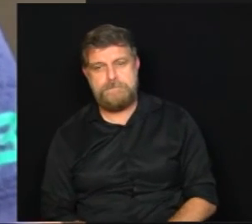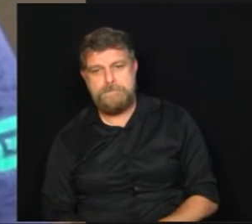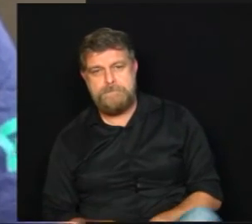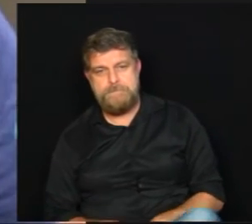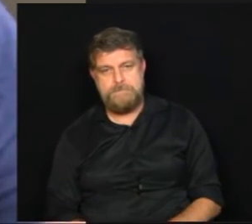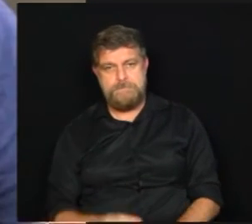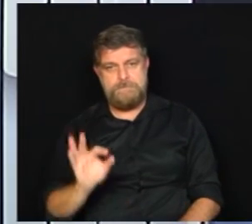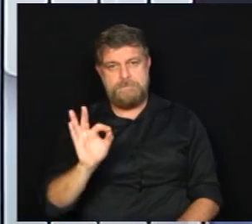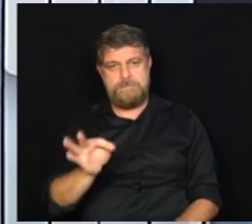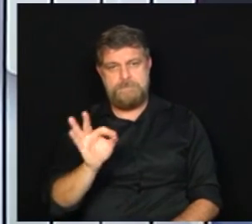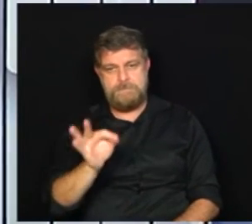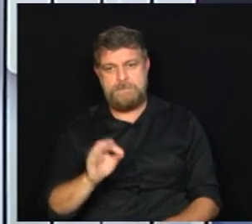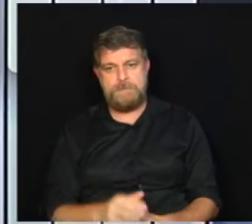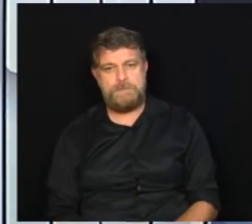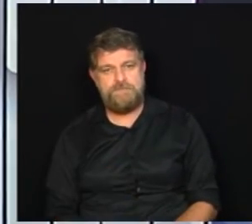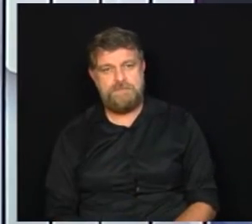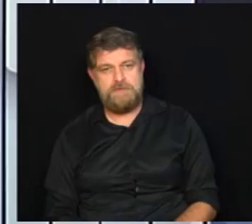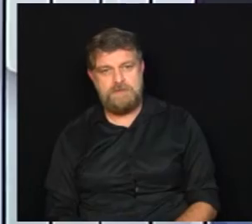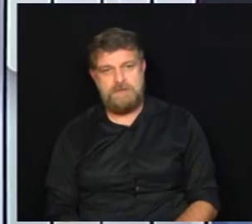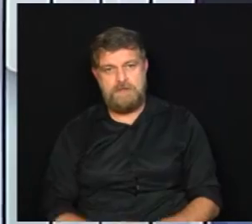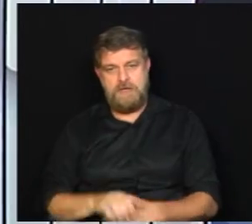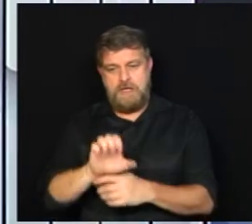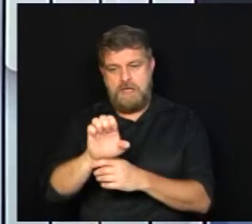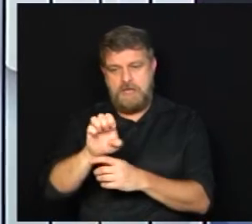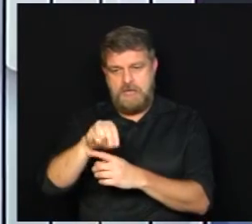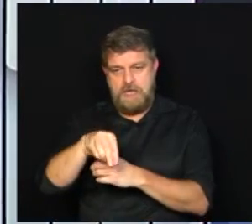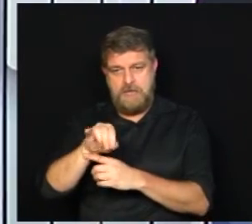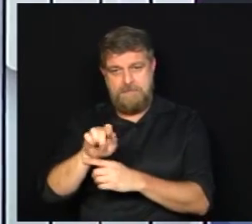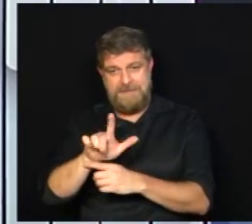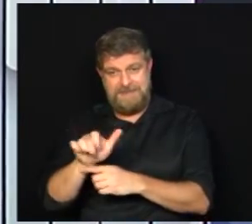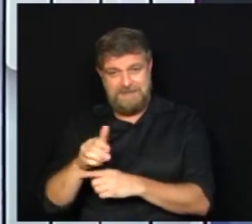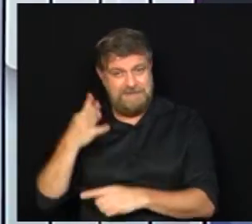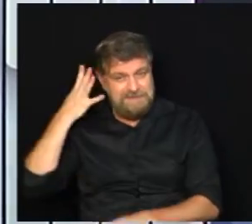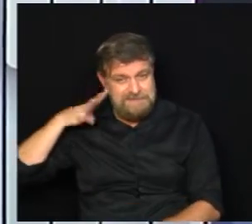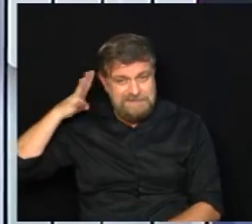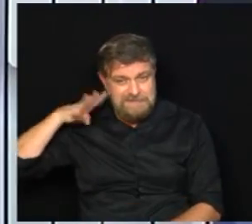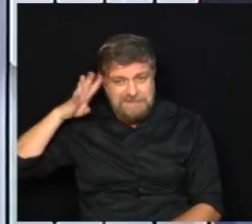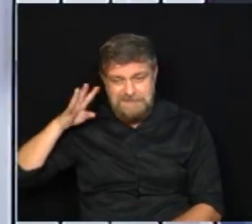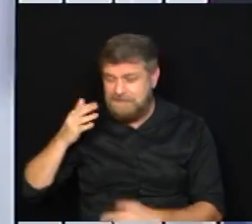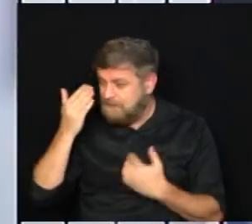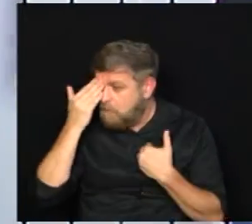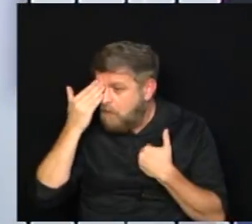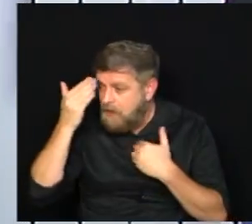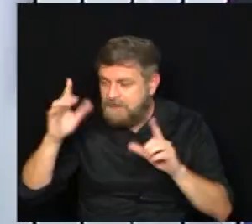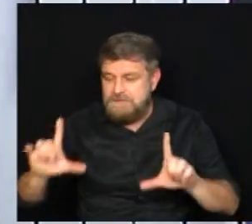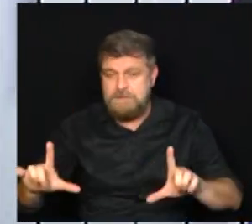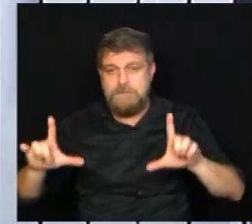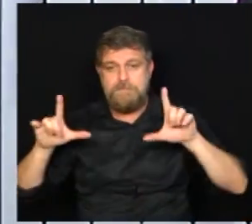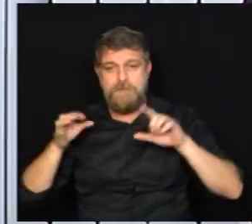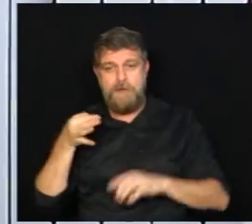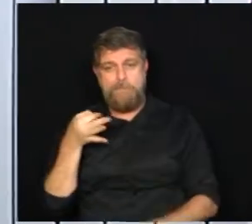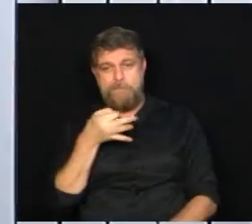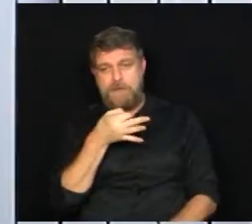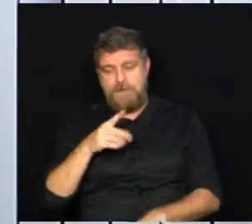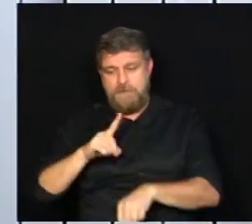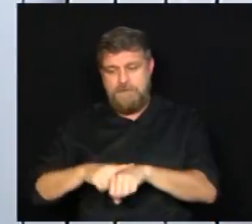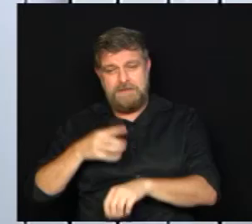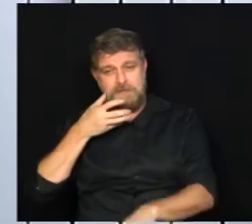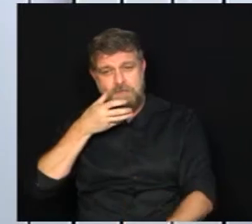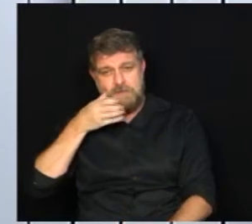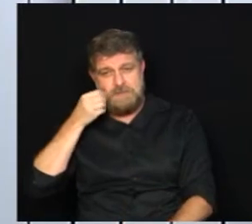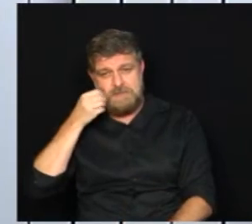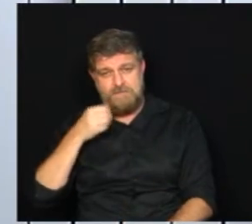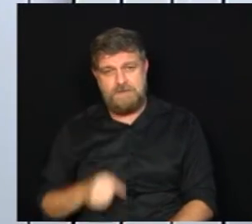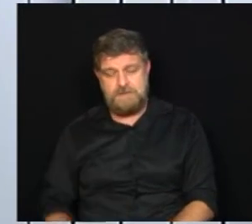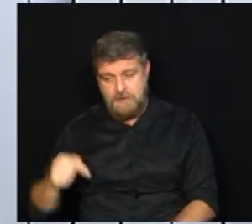Tá certo. Então, Emily, quero agradecer muito a disponibilidade do seu tempo